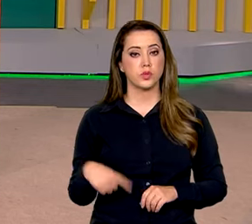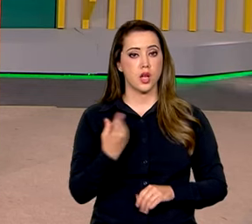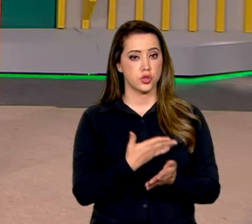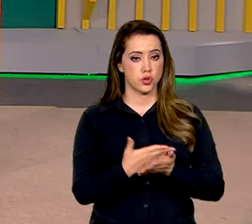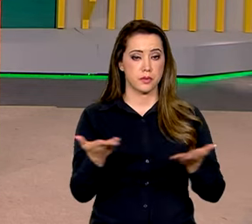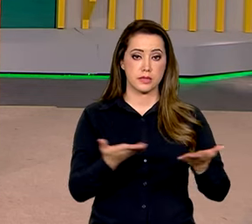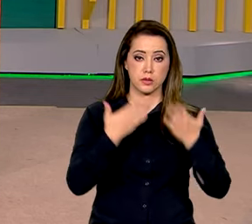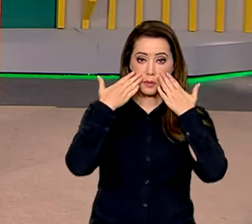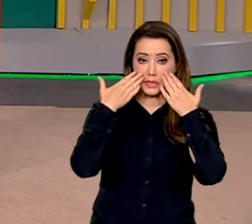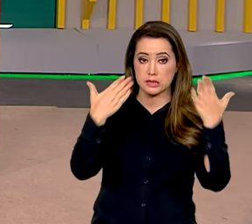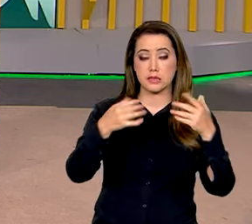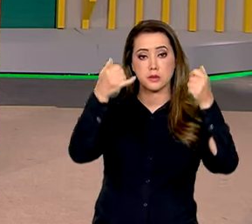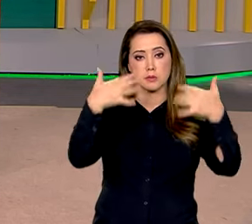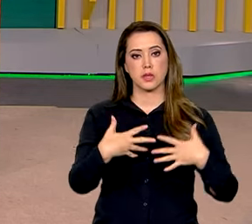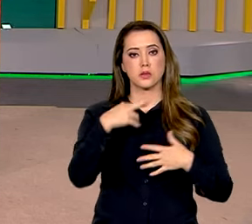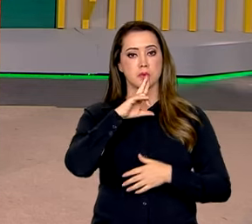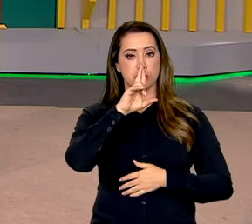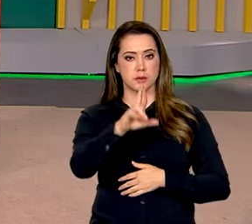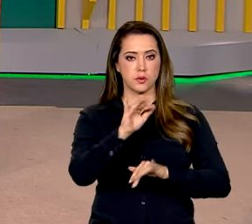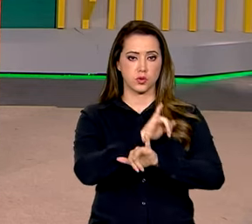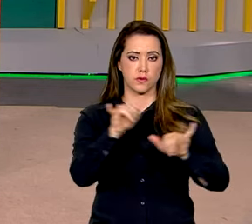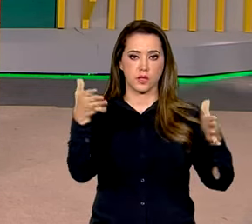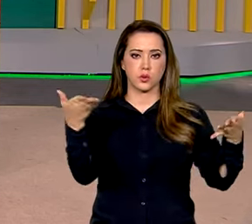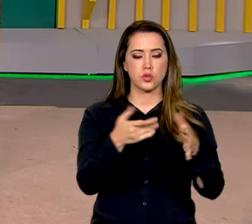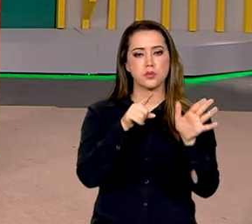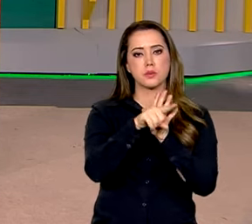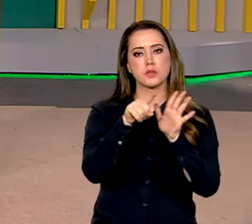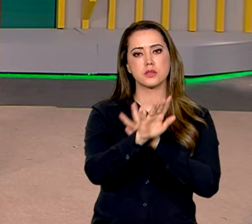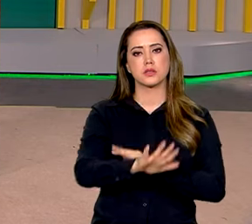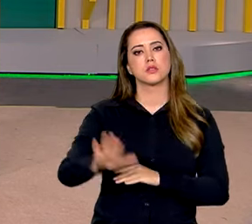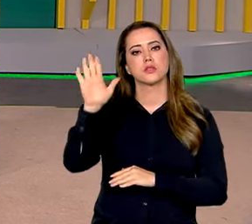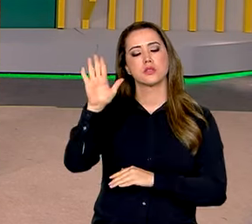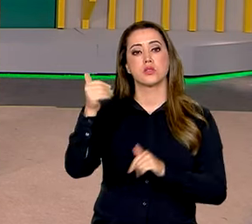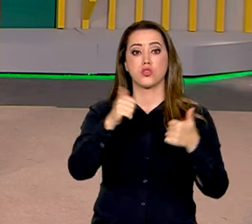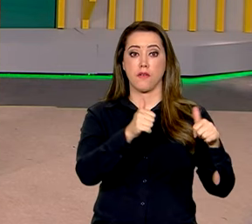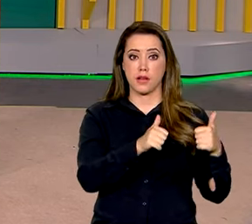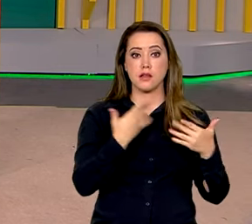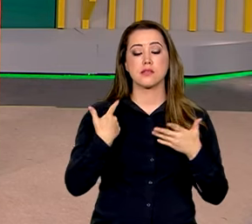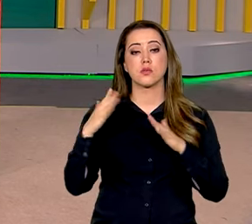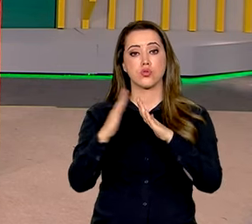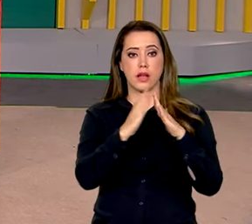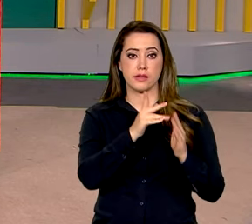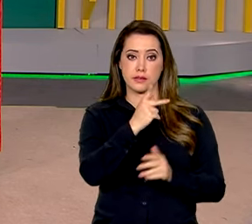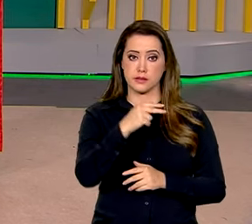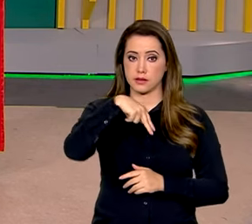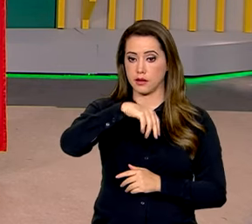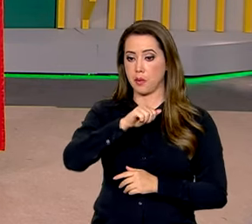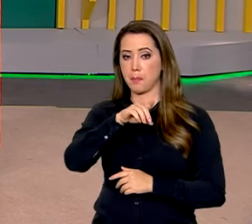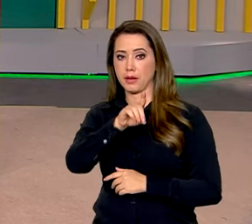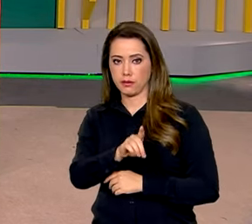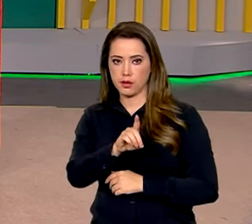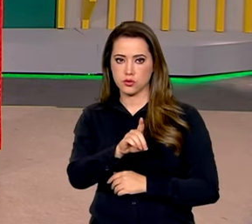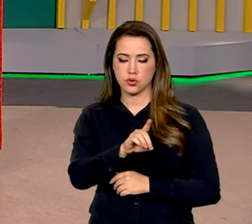A gente abre esta edição falando sobre o resultado divulgado hoje pela Pesquisa Nacional por Amostra de Domicílios, a PNAD Contínua